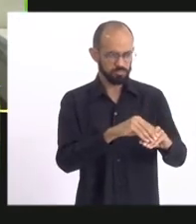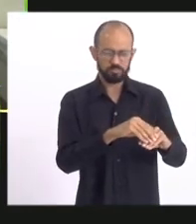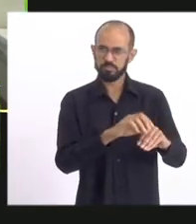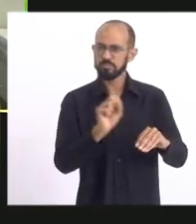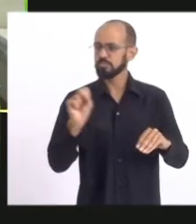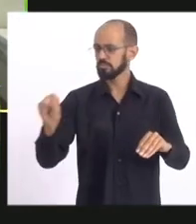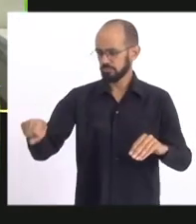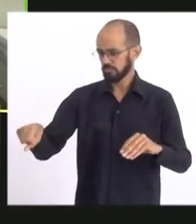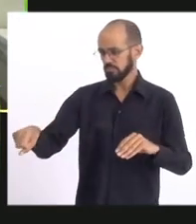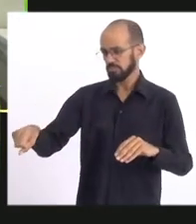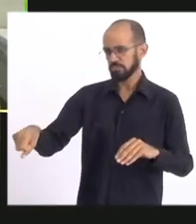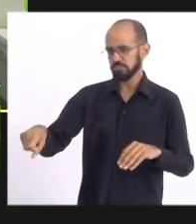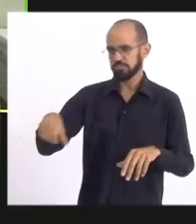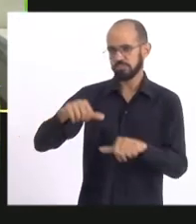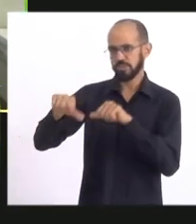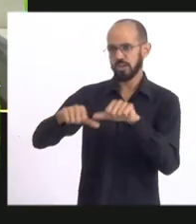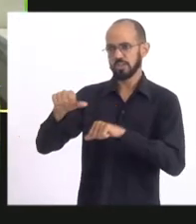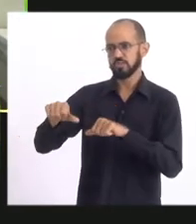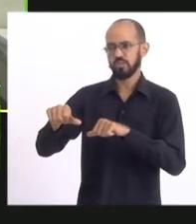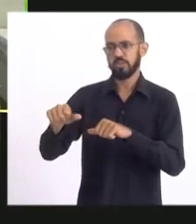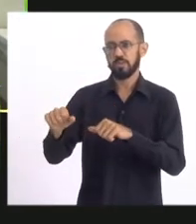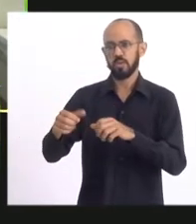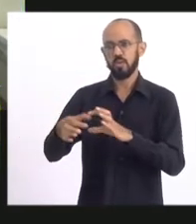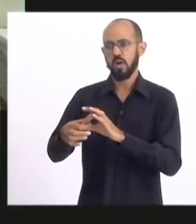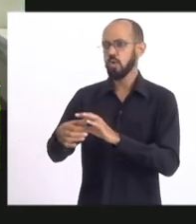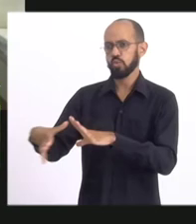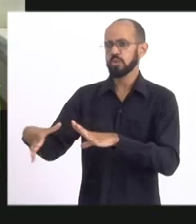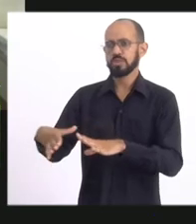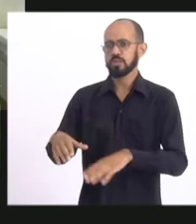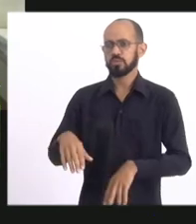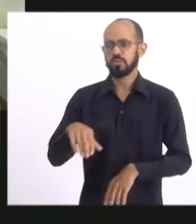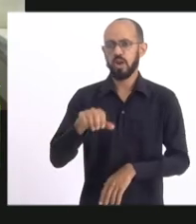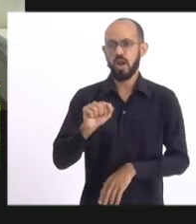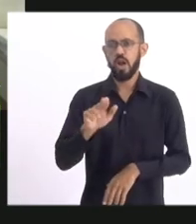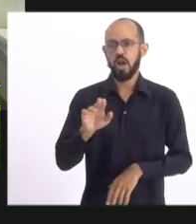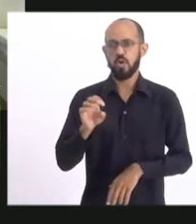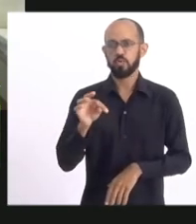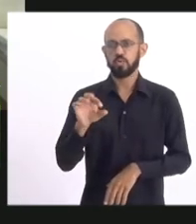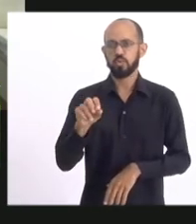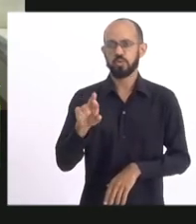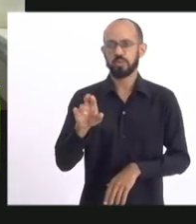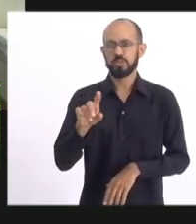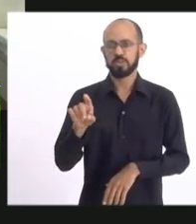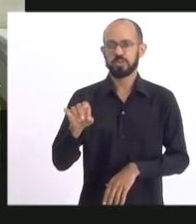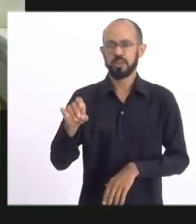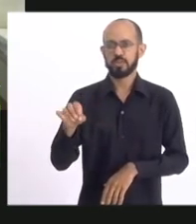Isso. Vai transformar autorizativo. Transformar autorizativo.